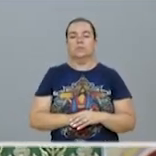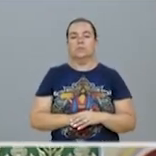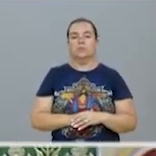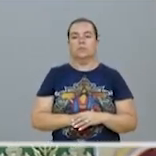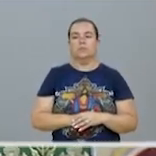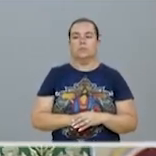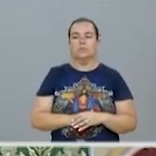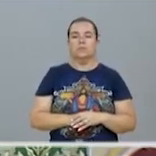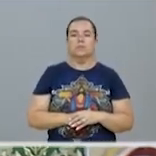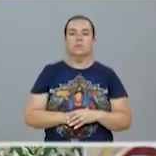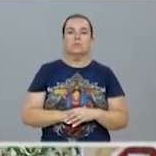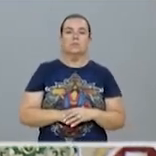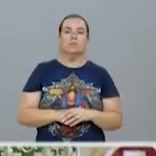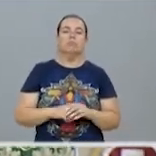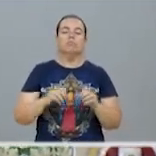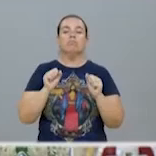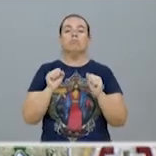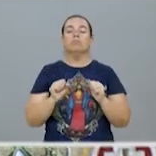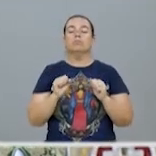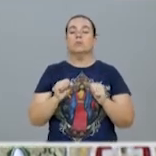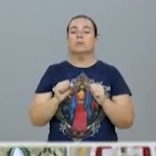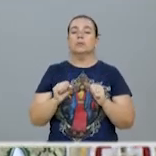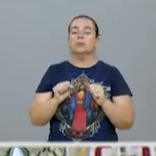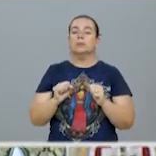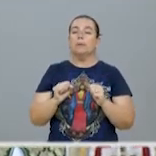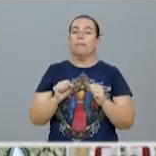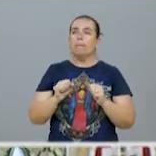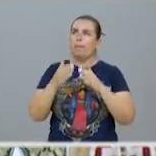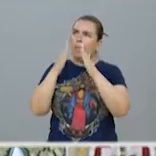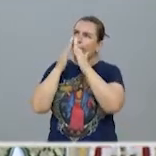pudesse pedir: Senhor,